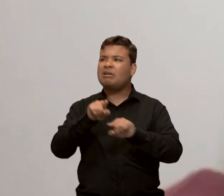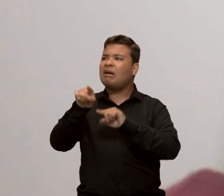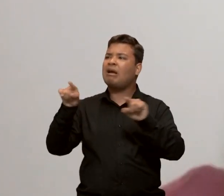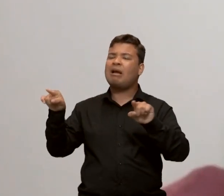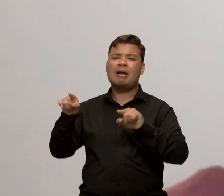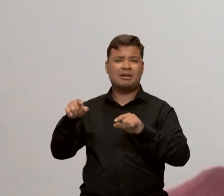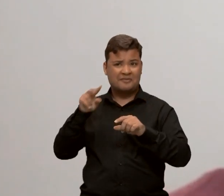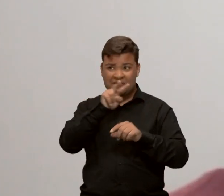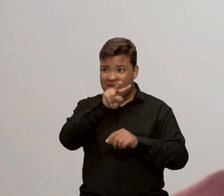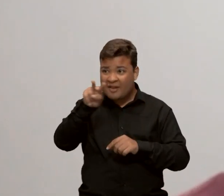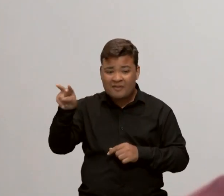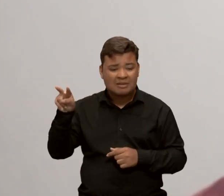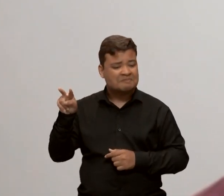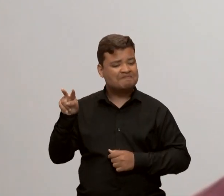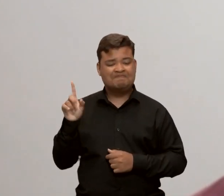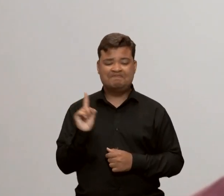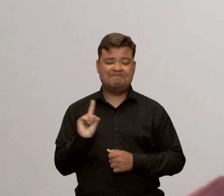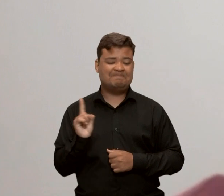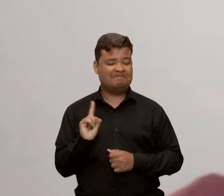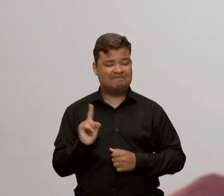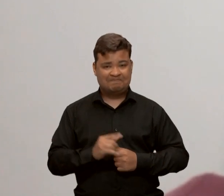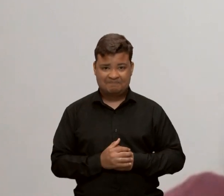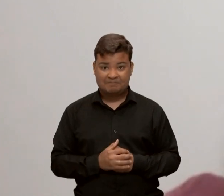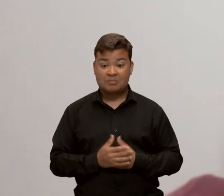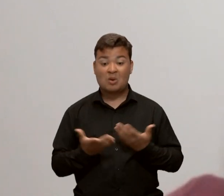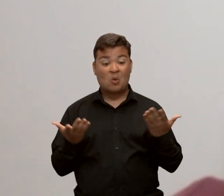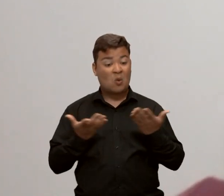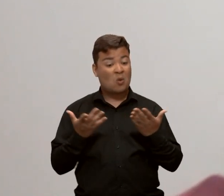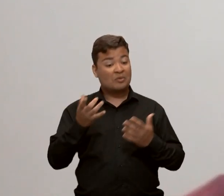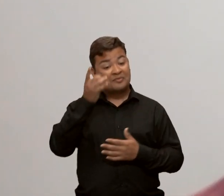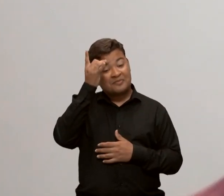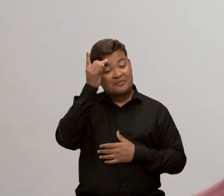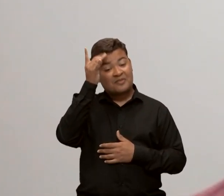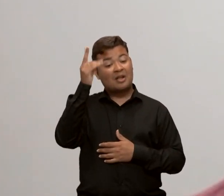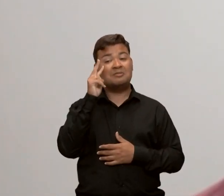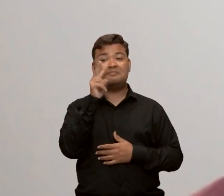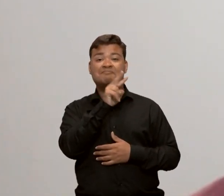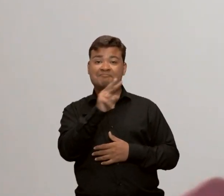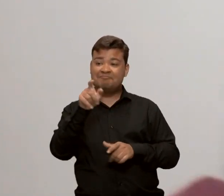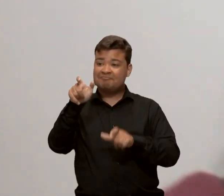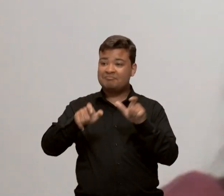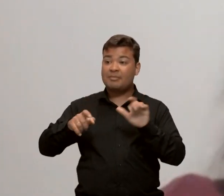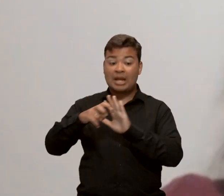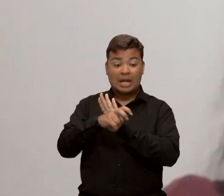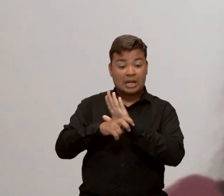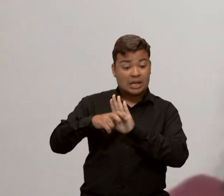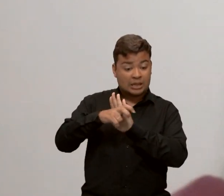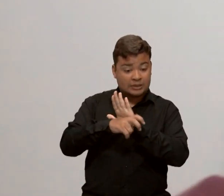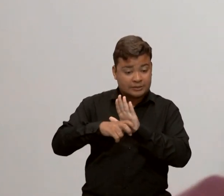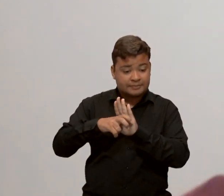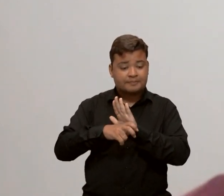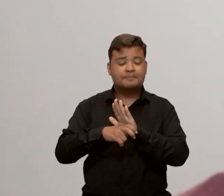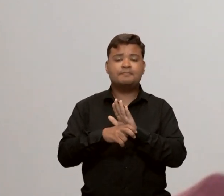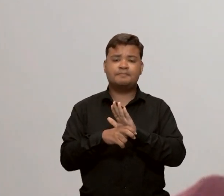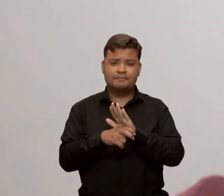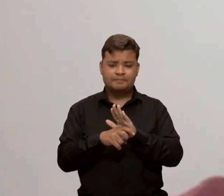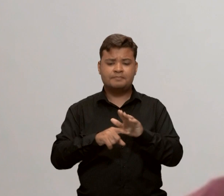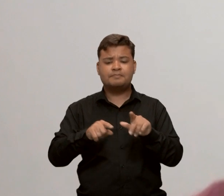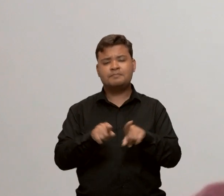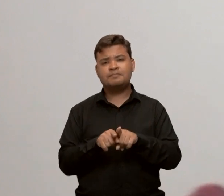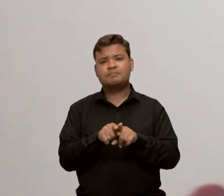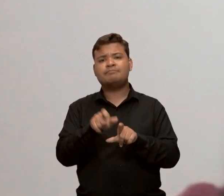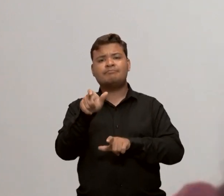e hoje a gente vê com muita facilidade, né, cadeirantes, né, pessoas com